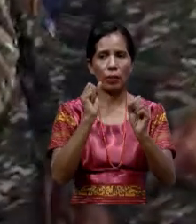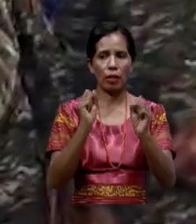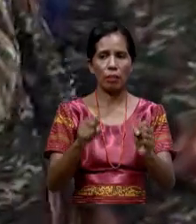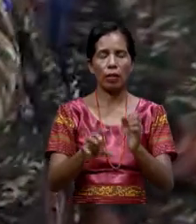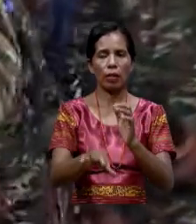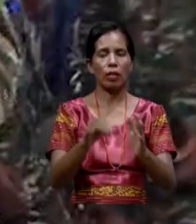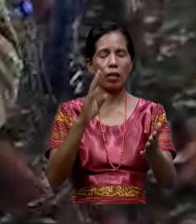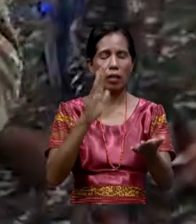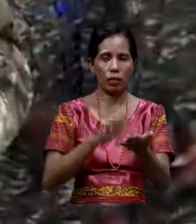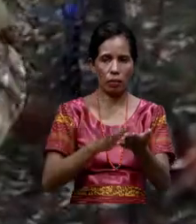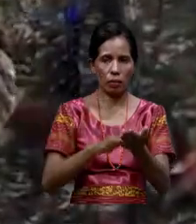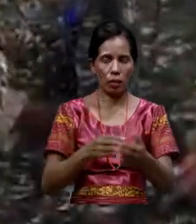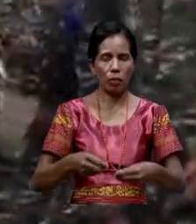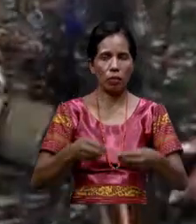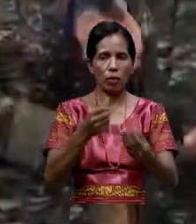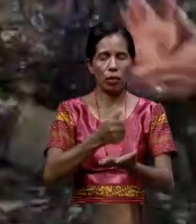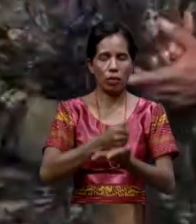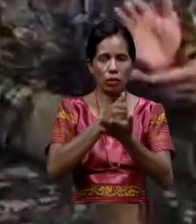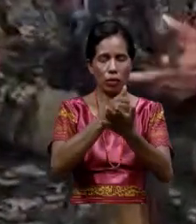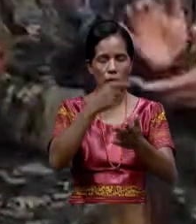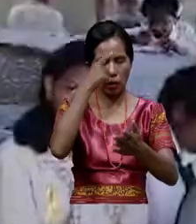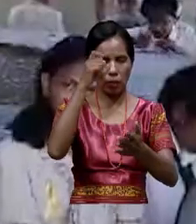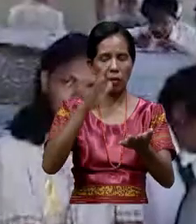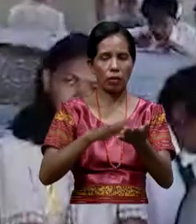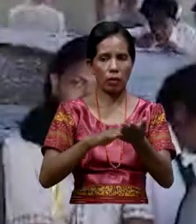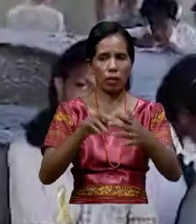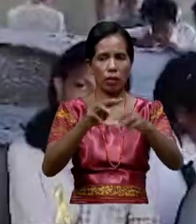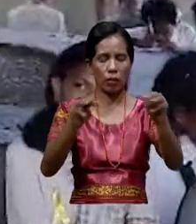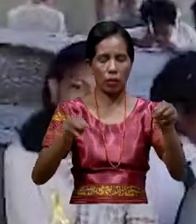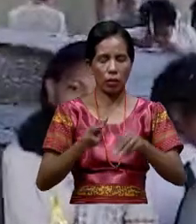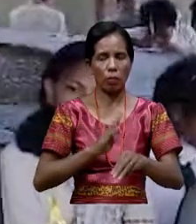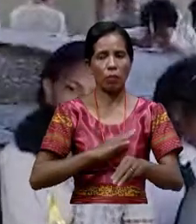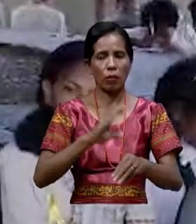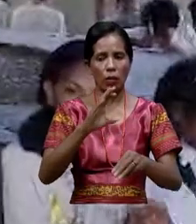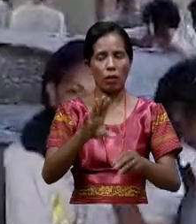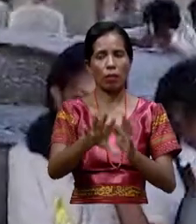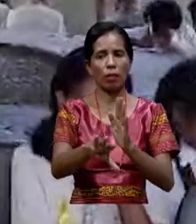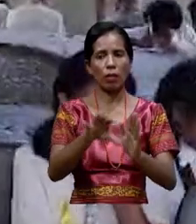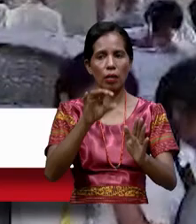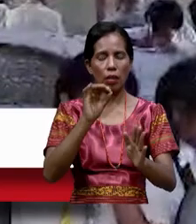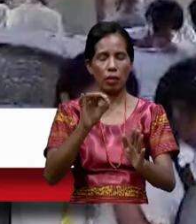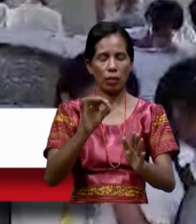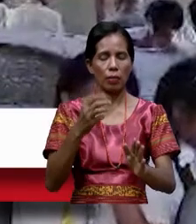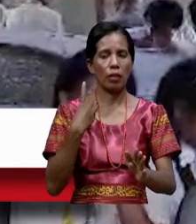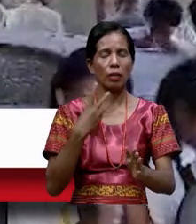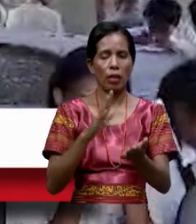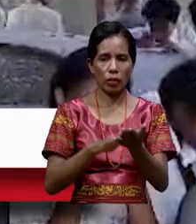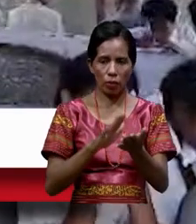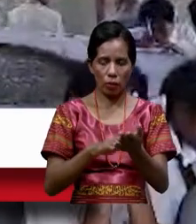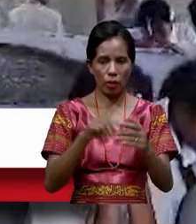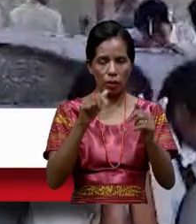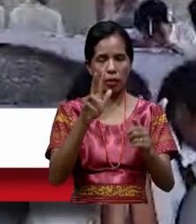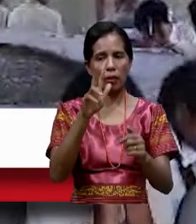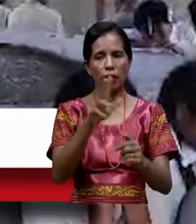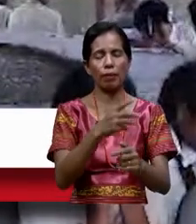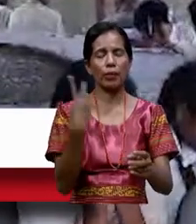Hili Escola Wailili, onde foi apoio. Também a escola Barra aqui no município de Baucau, mas ele terceiro ciclo Wailili. E se